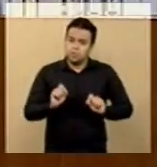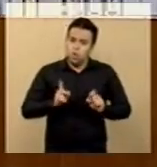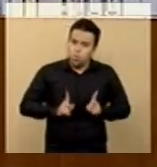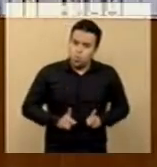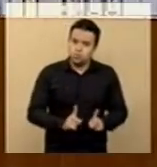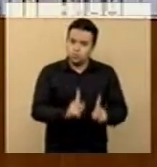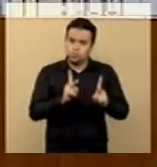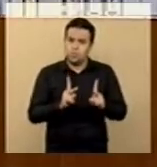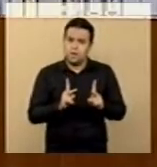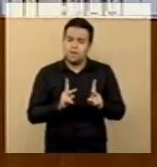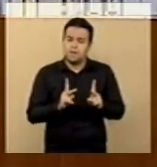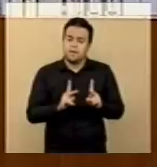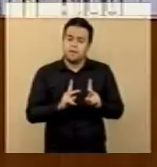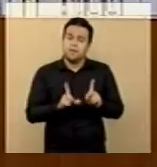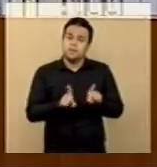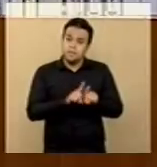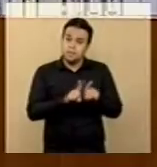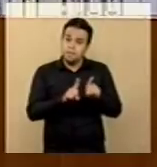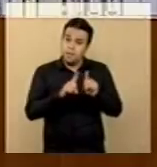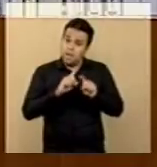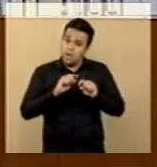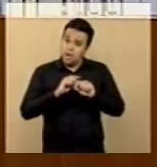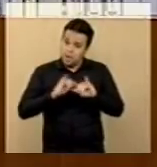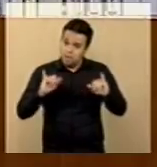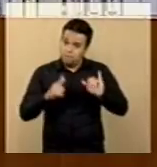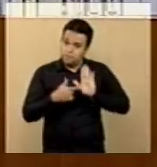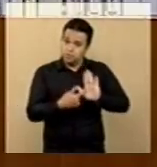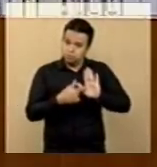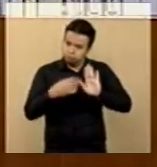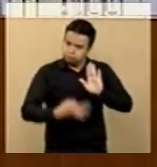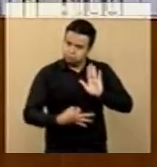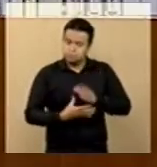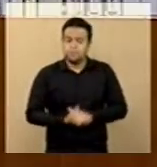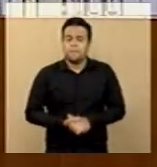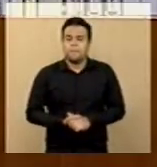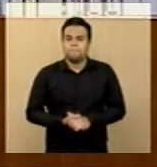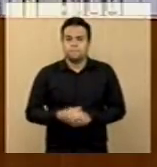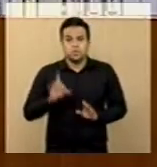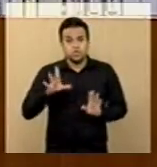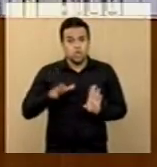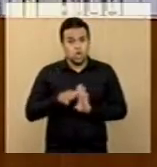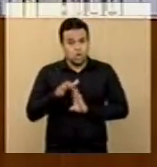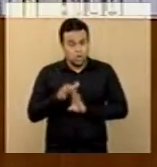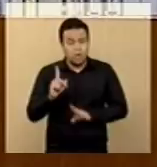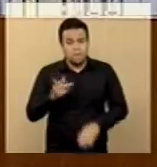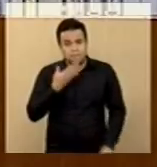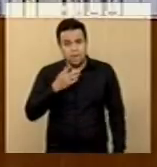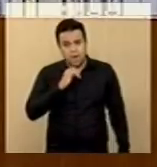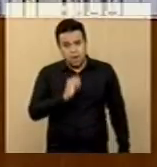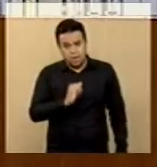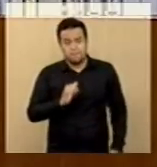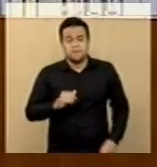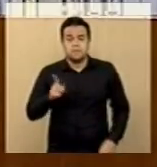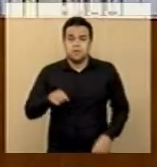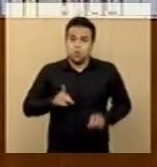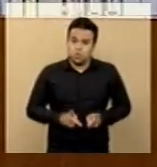prosseguir, e alertou para isso, que... afirmava ele, eu recomendo que prosseguíssemos no